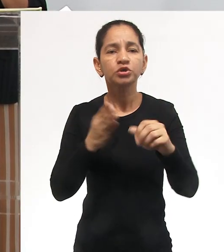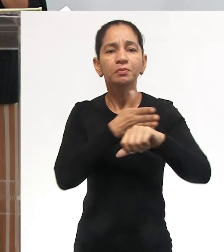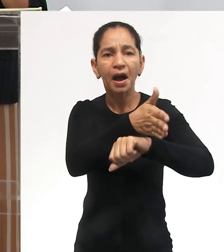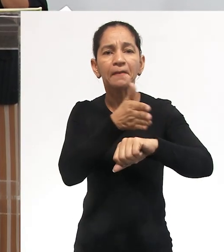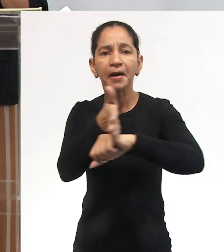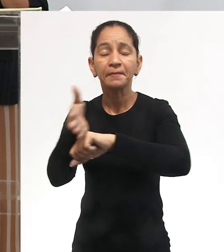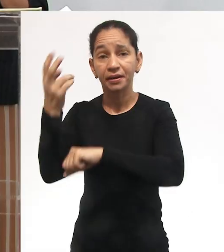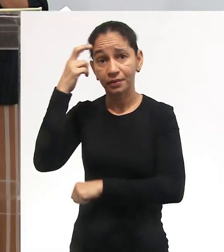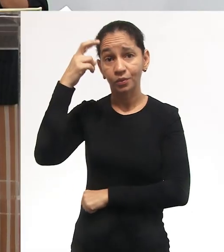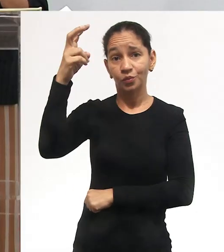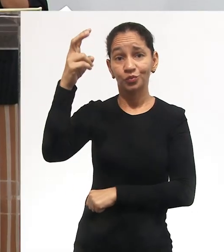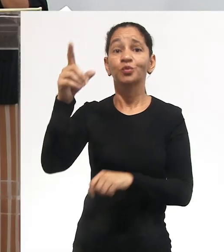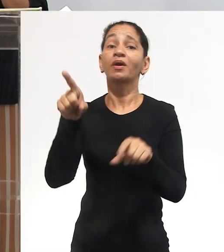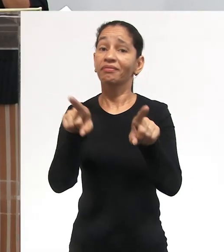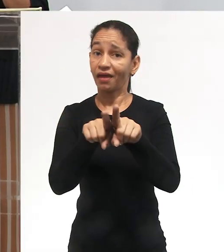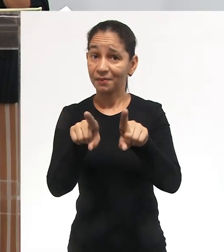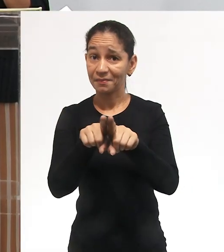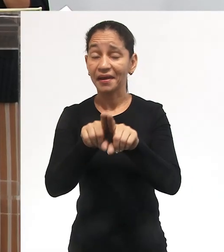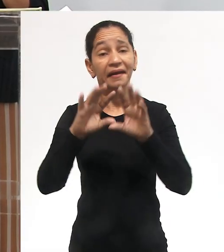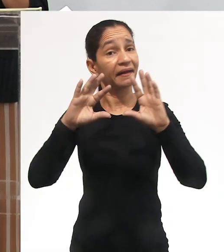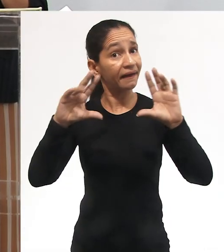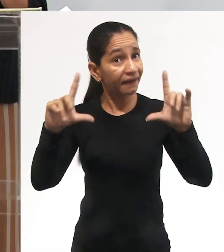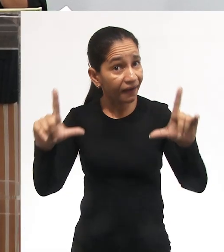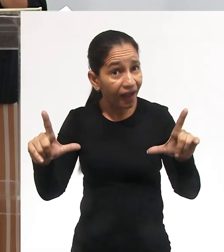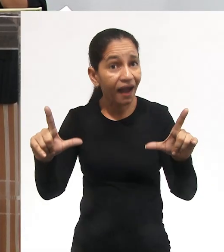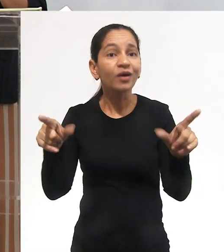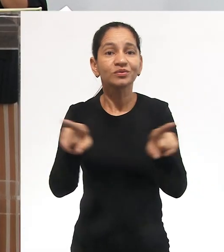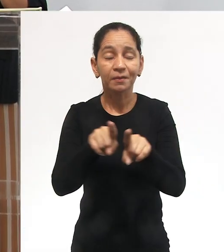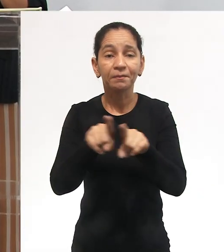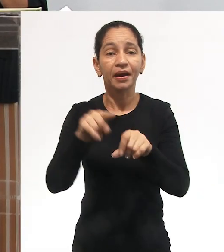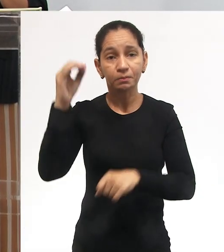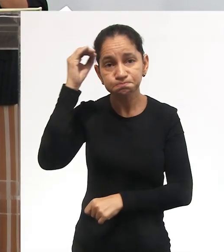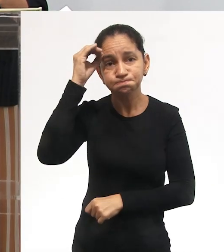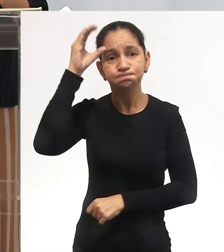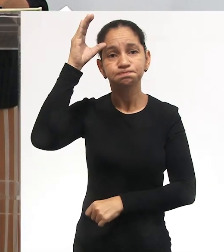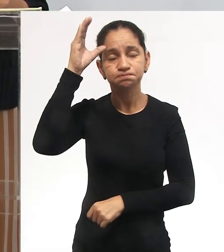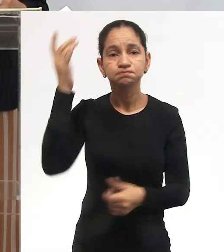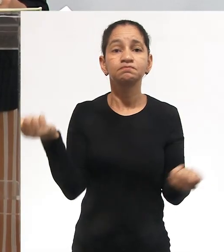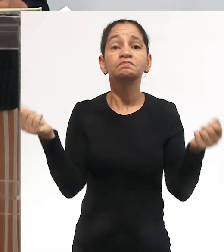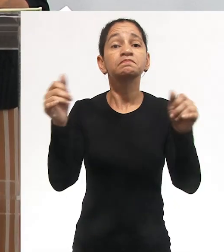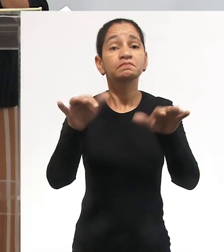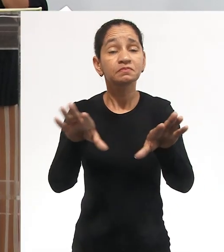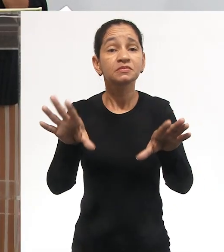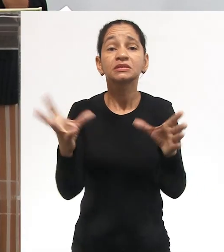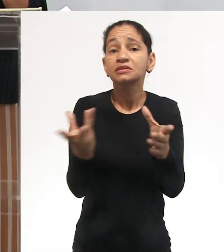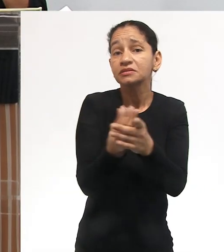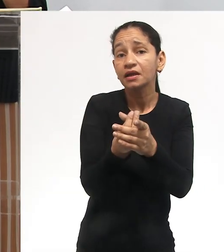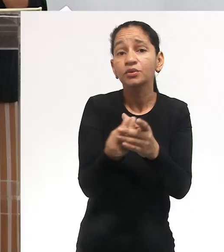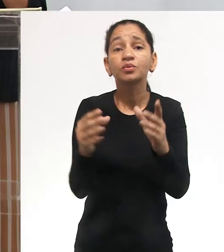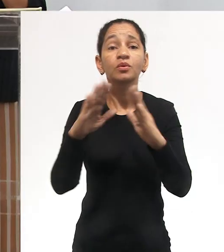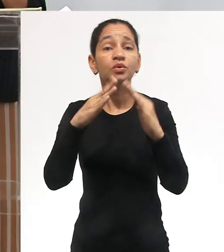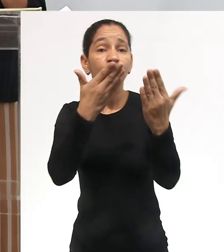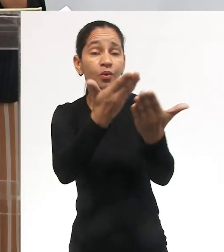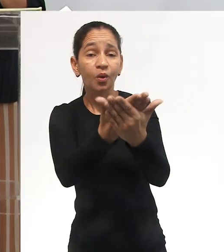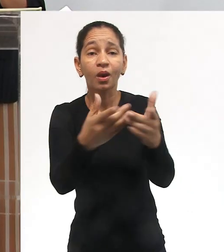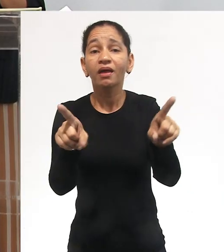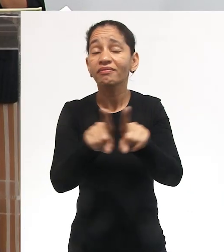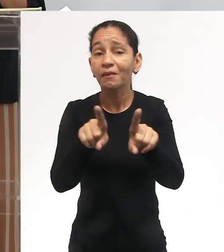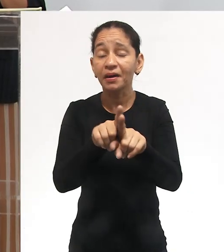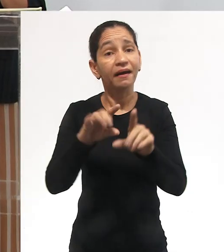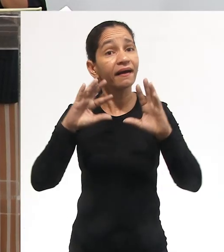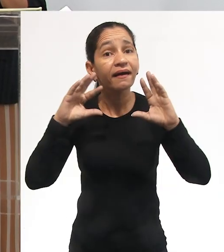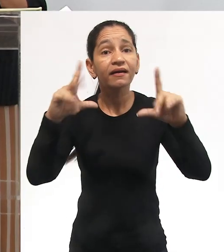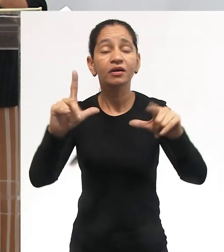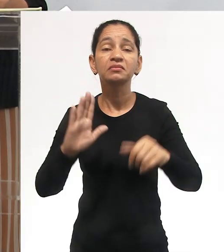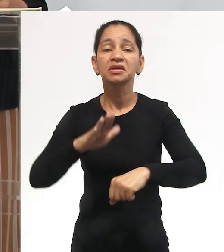participar da cultura letrada, de construir conhecimentos, inclusive escolares, e de se envolver